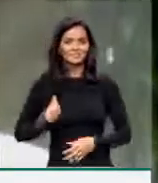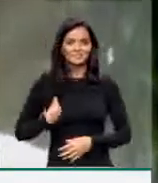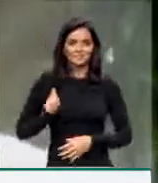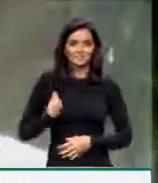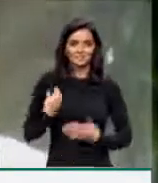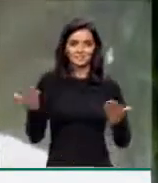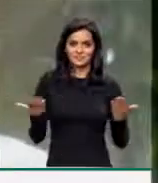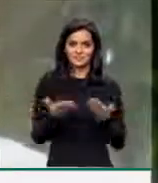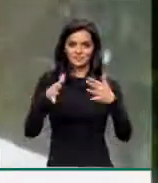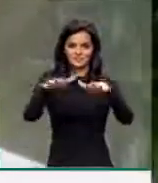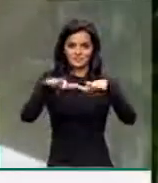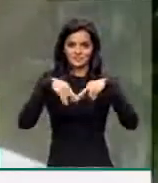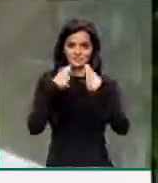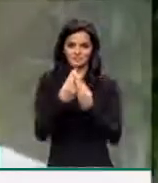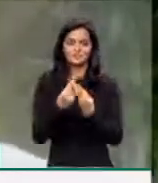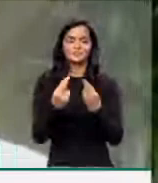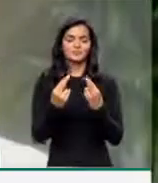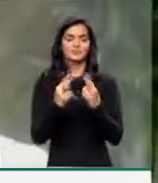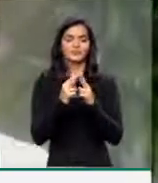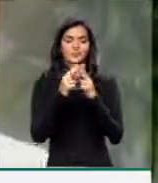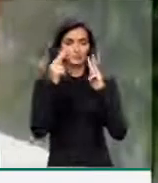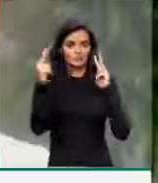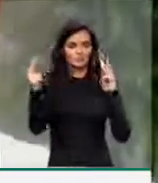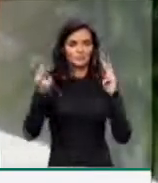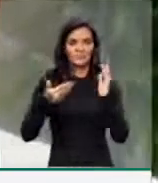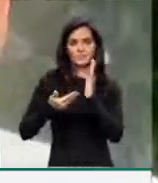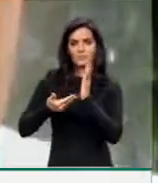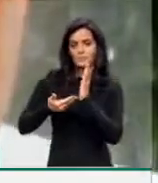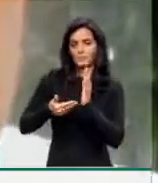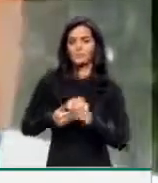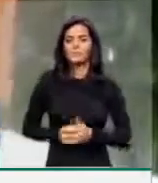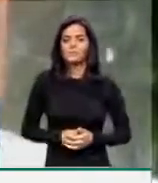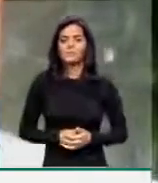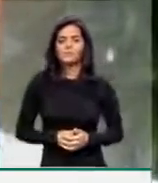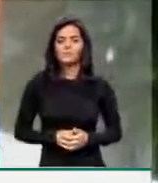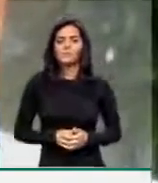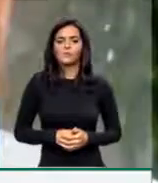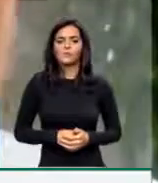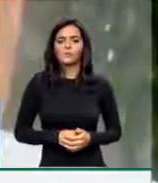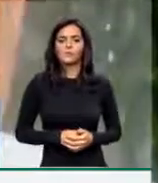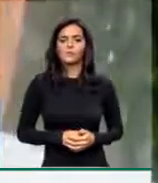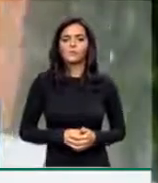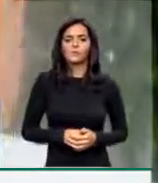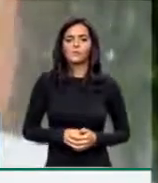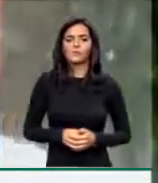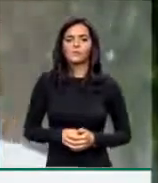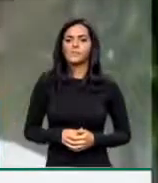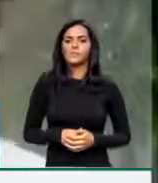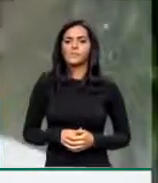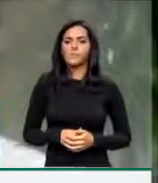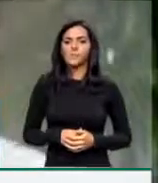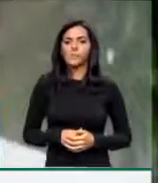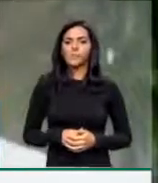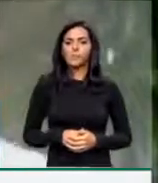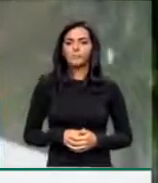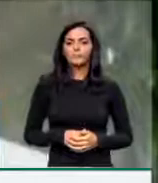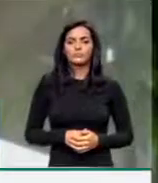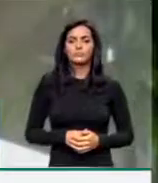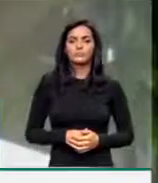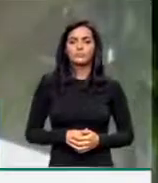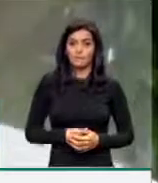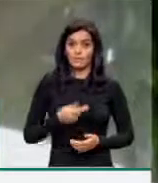dessa sessão da Câmara dos Deputados para deixar expressa a nossa posição em relação à